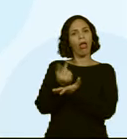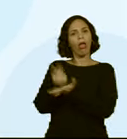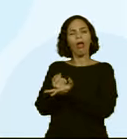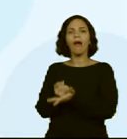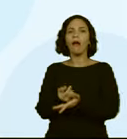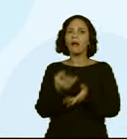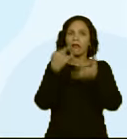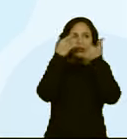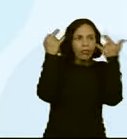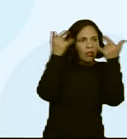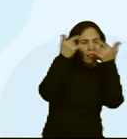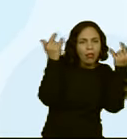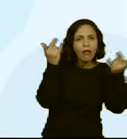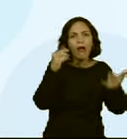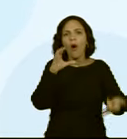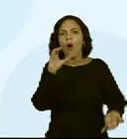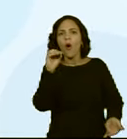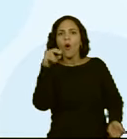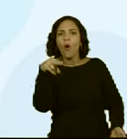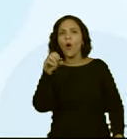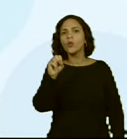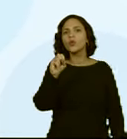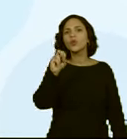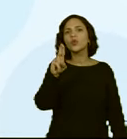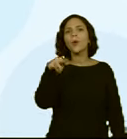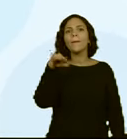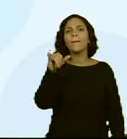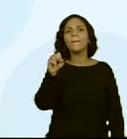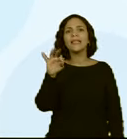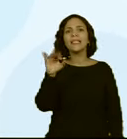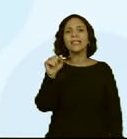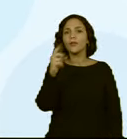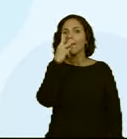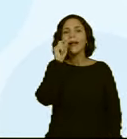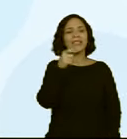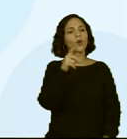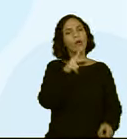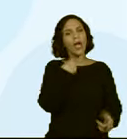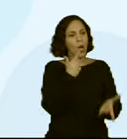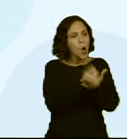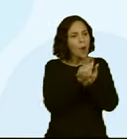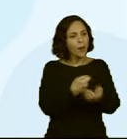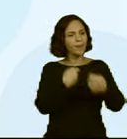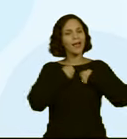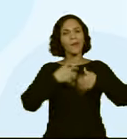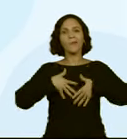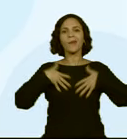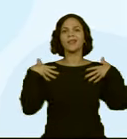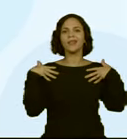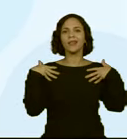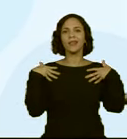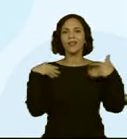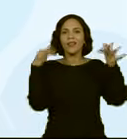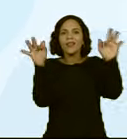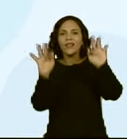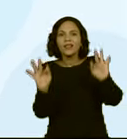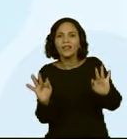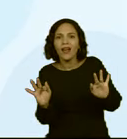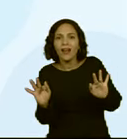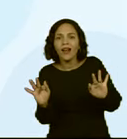o consumo a um prazer ao prazer imediato a ideia de sucesso a ideia de felicidade